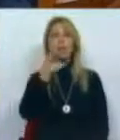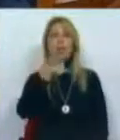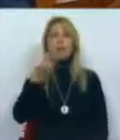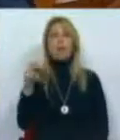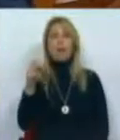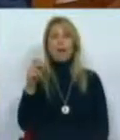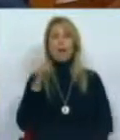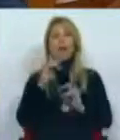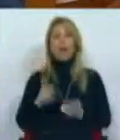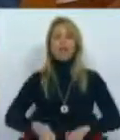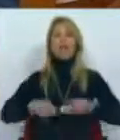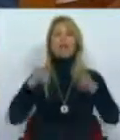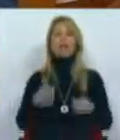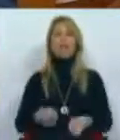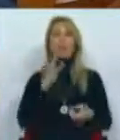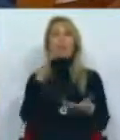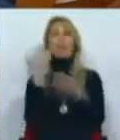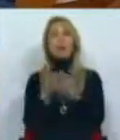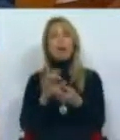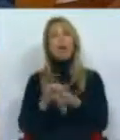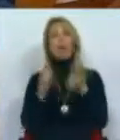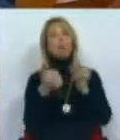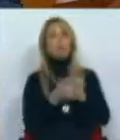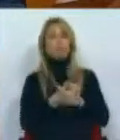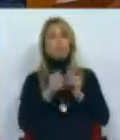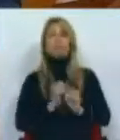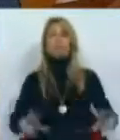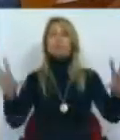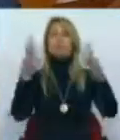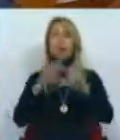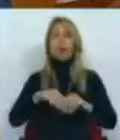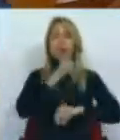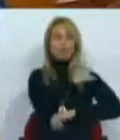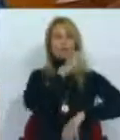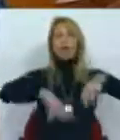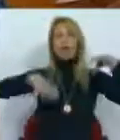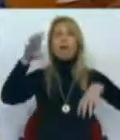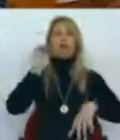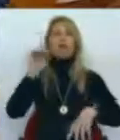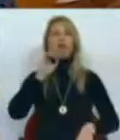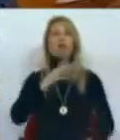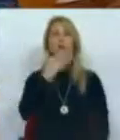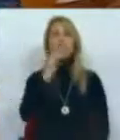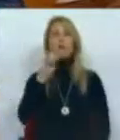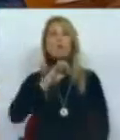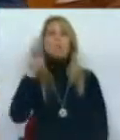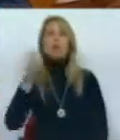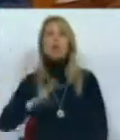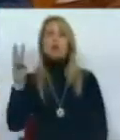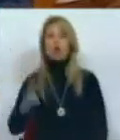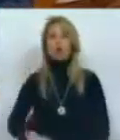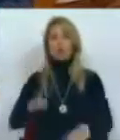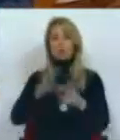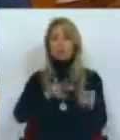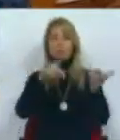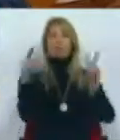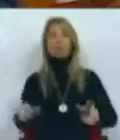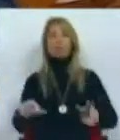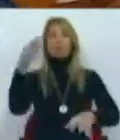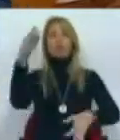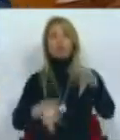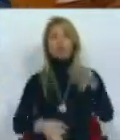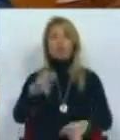do investimento e da regeneração urbana no valor de 130 milhões. Reformas da Justiça com